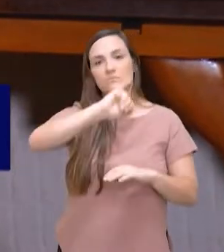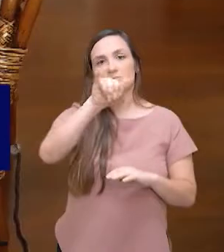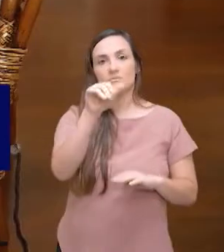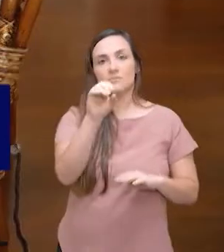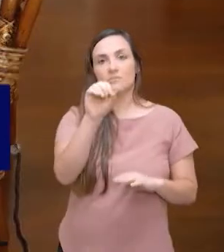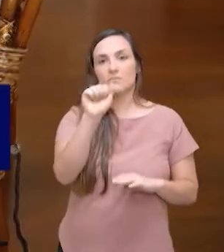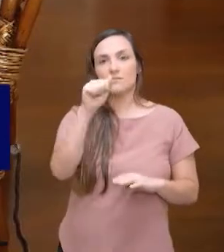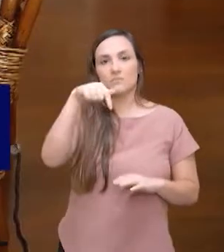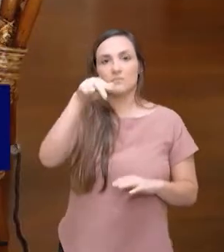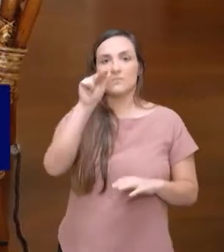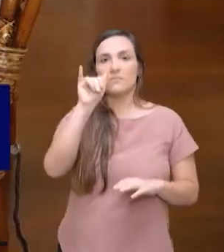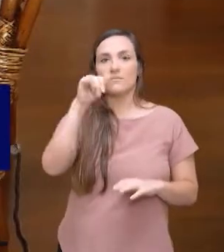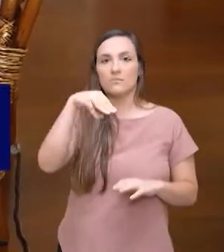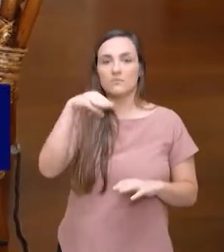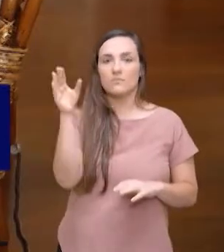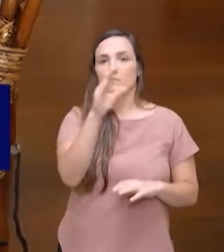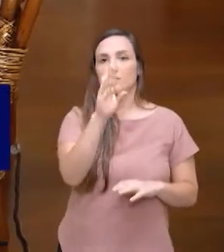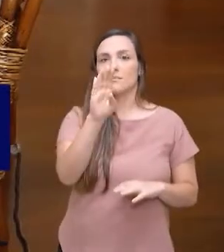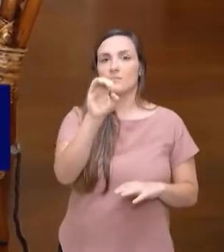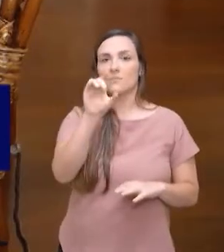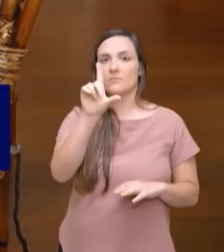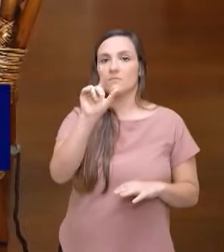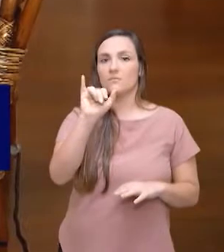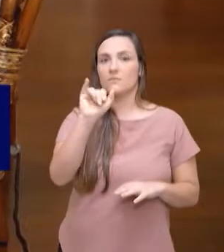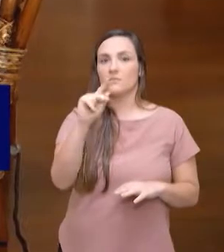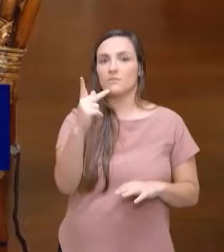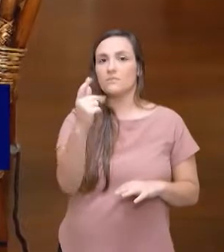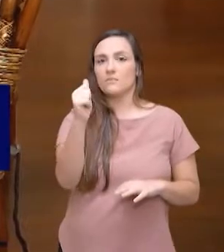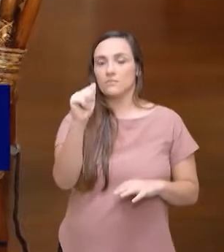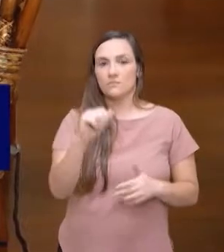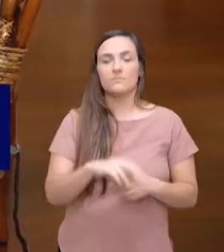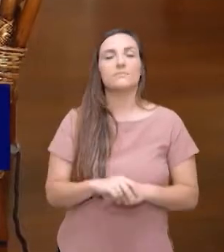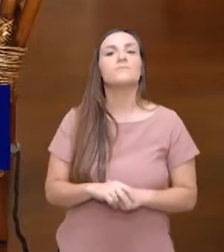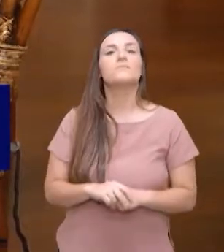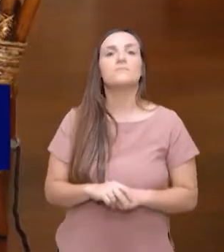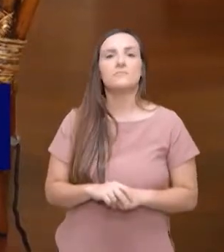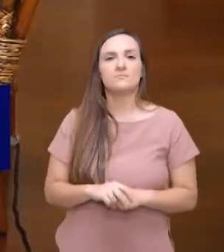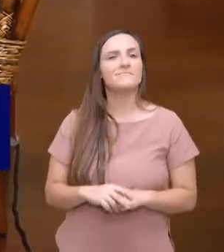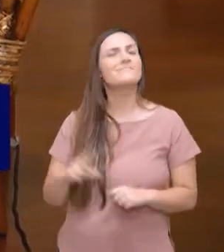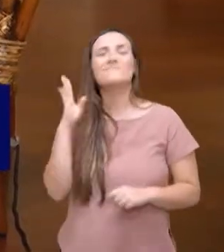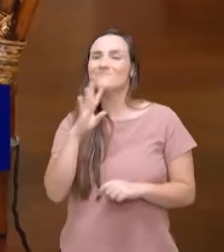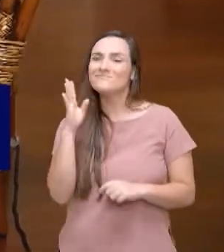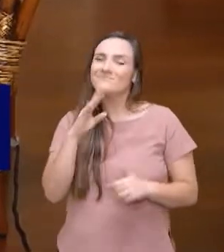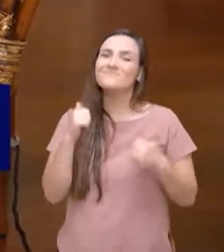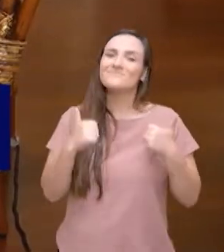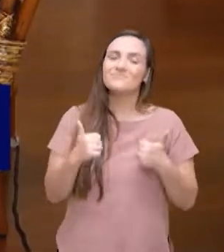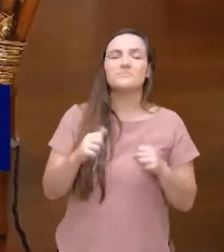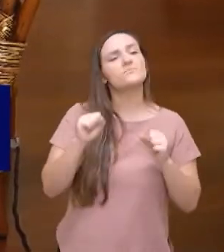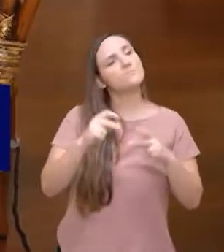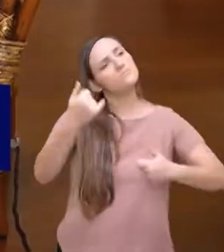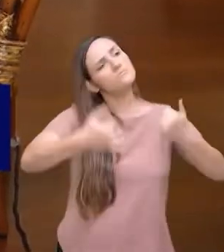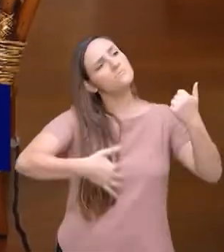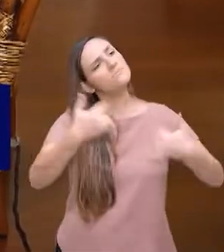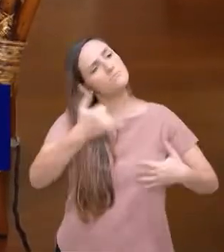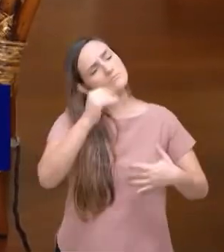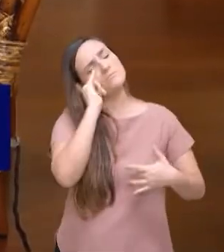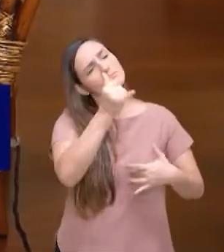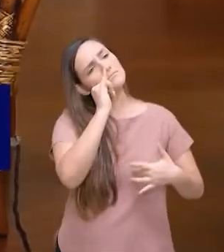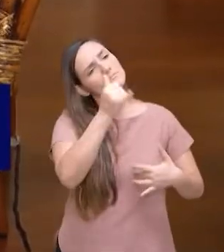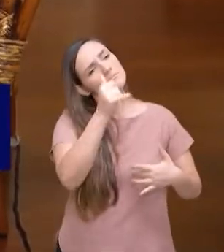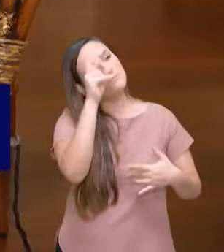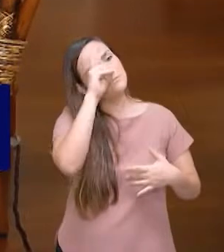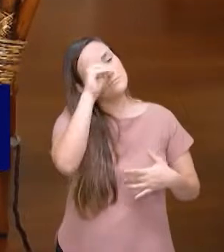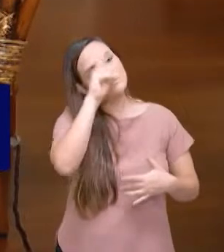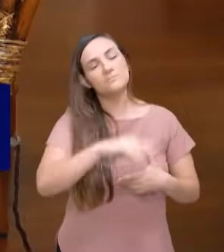Bolinha. Cara do Rio de Janeiro, do governo do Flagelo, muito simpático e tal. Eu contei a história para ele.